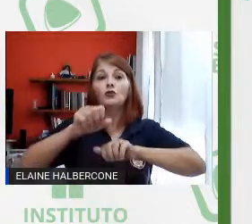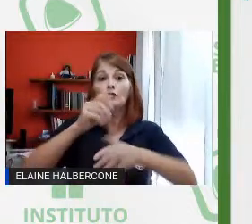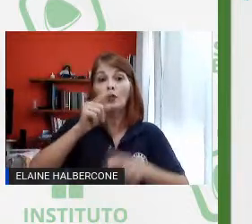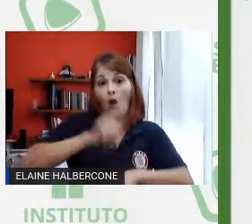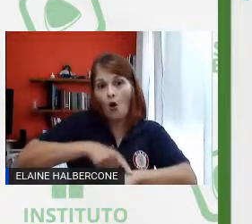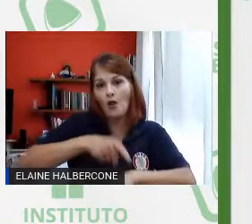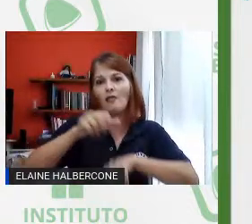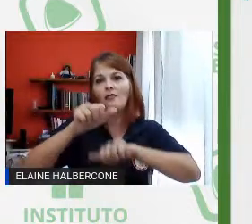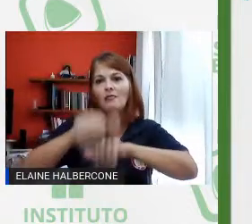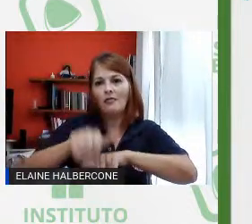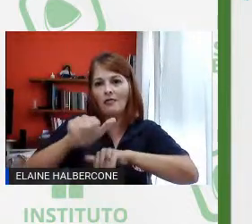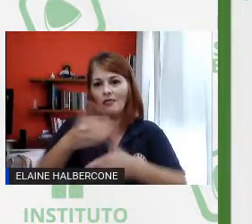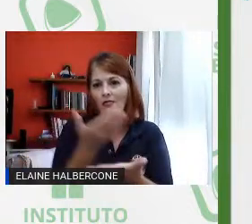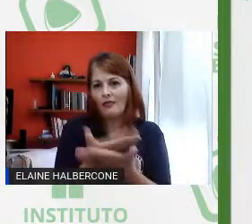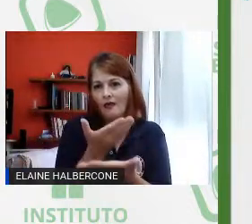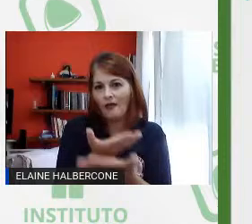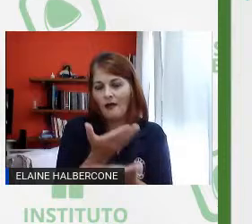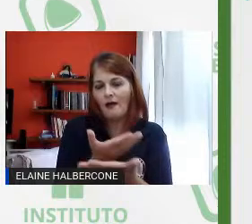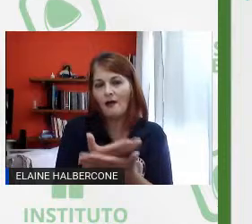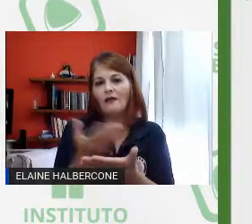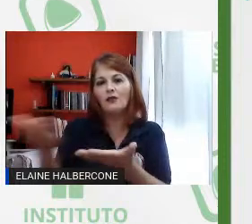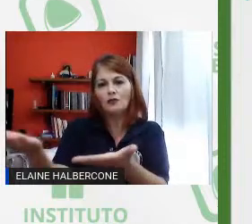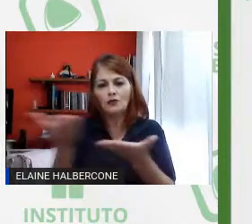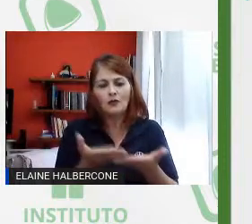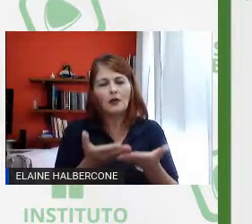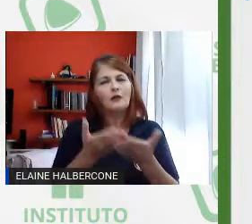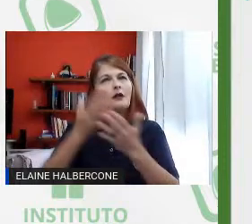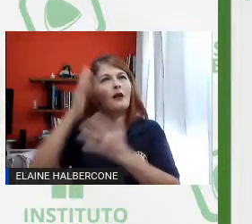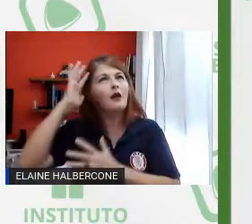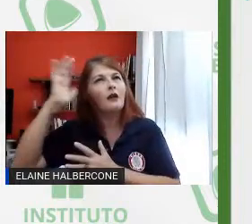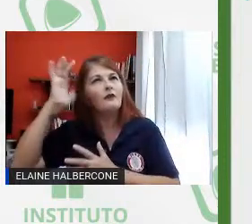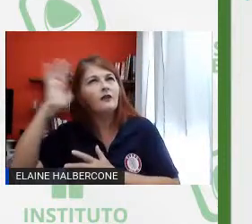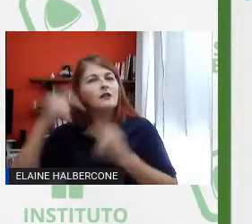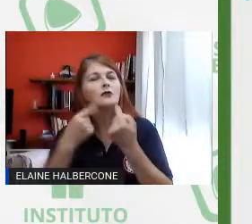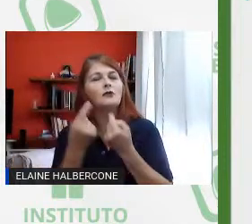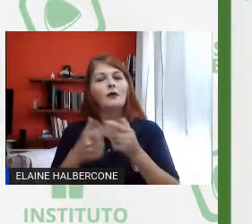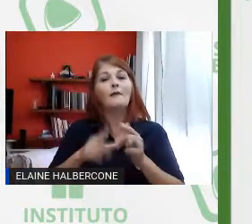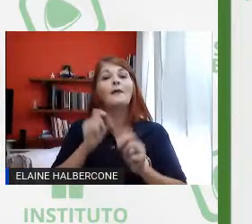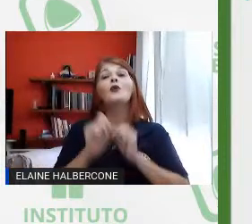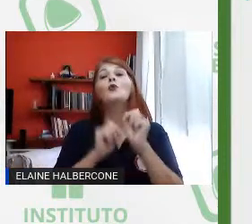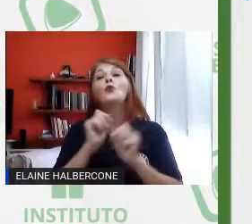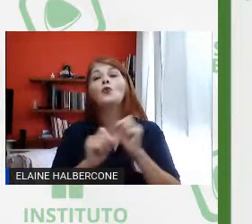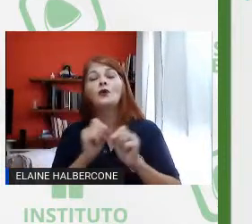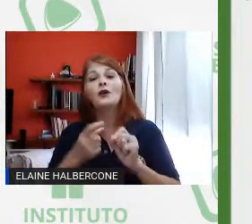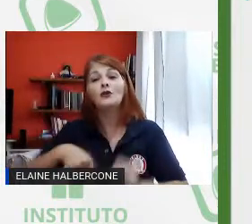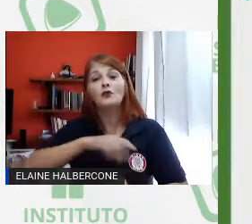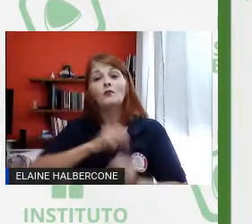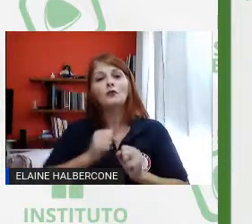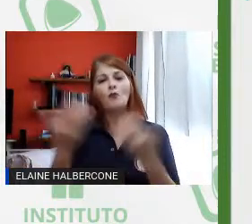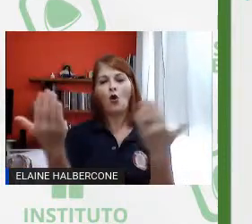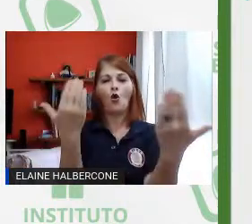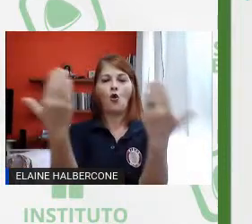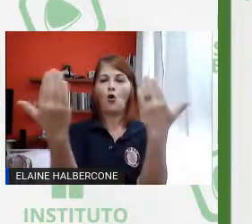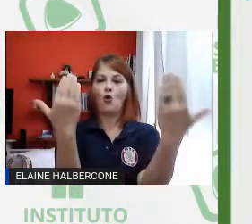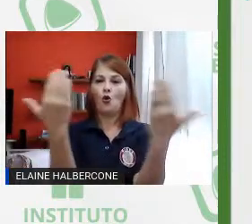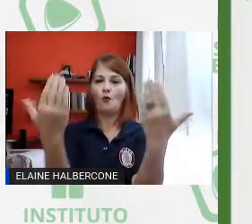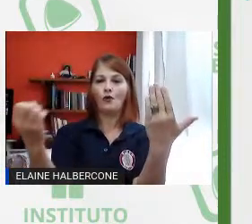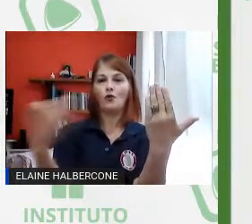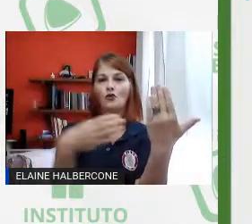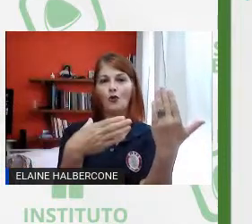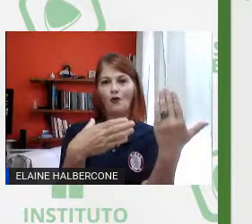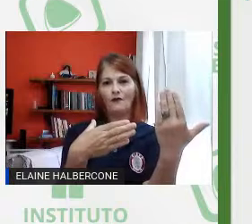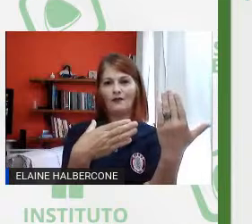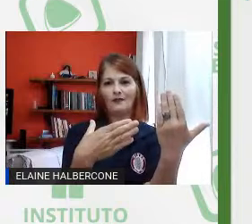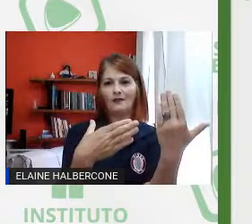trouxemos aquelas reflexões prévias para que nós pudemos comparar com as novas reflexões